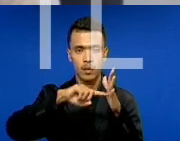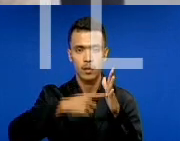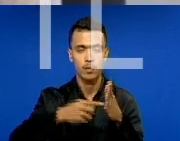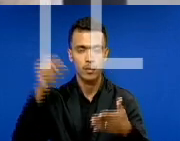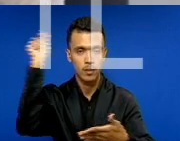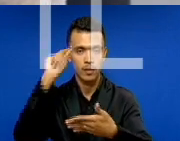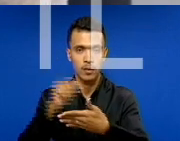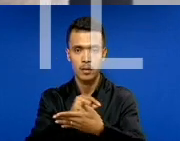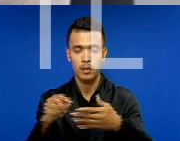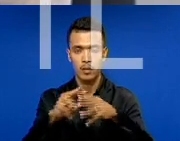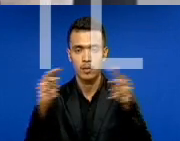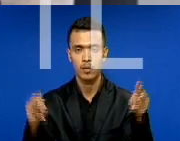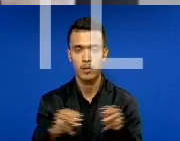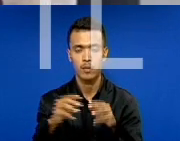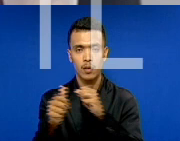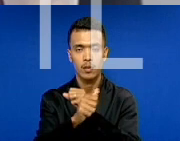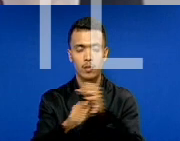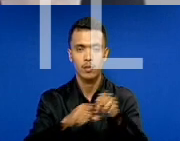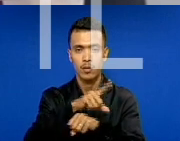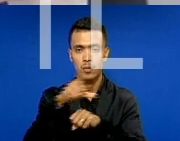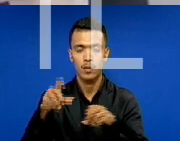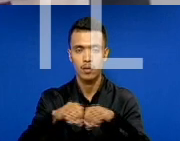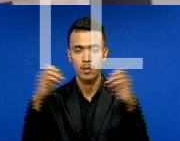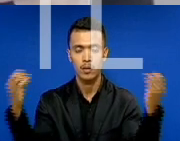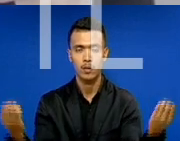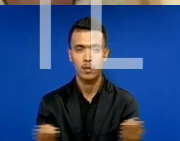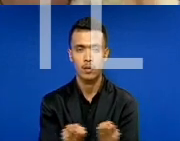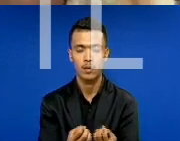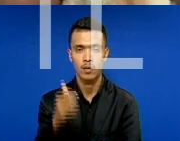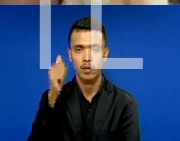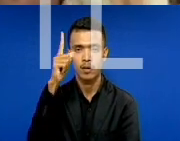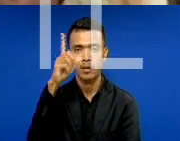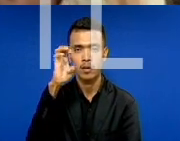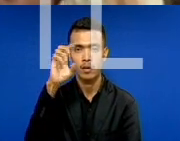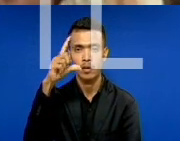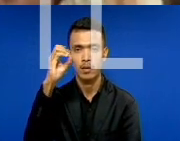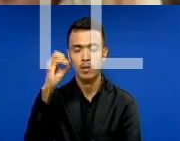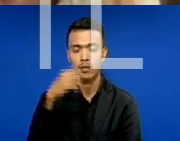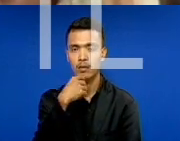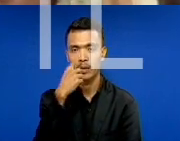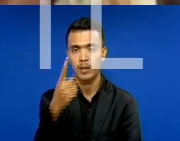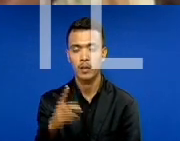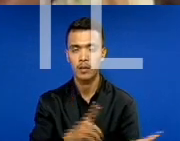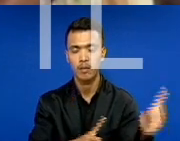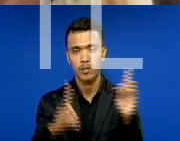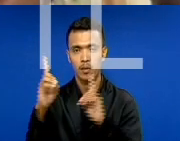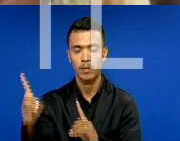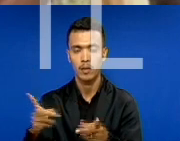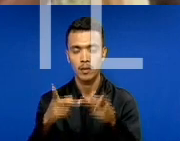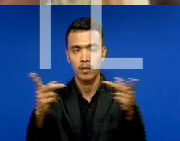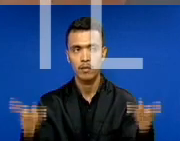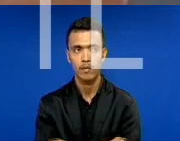Secretário Municipal Assunto Social no Organização Comunitário, Alessio de Deus, informa, estabelecimento